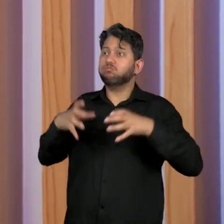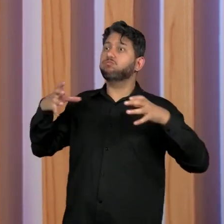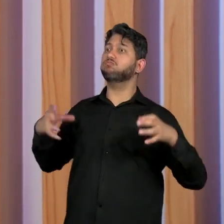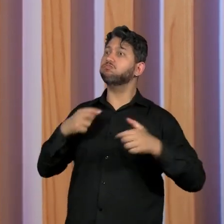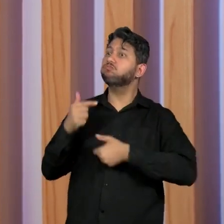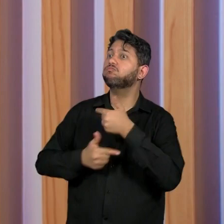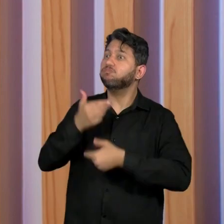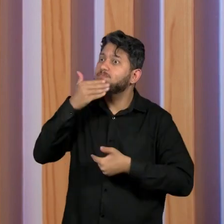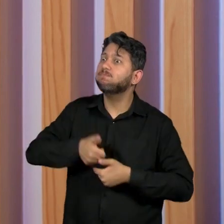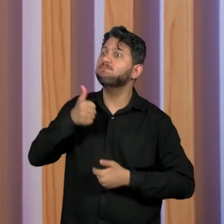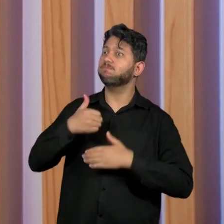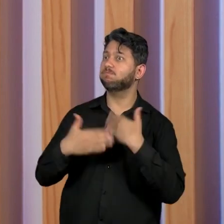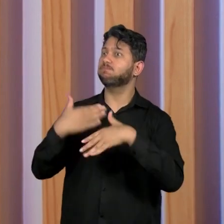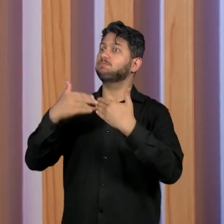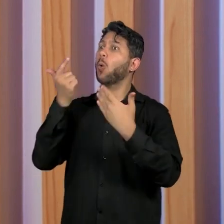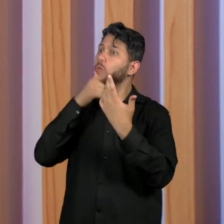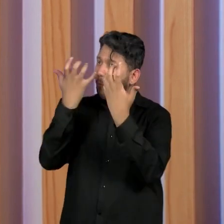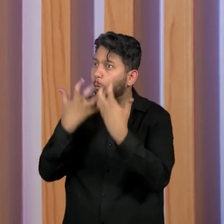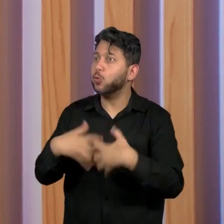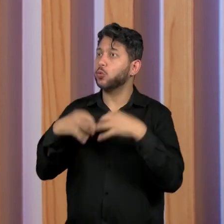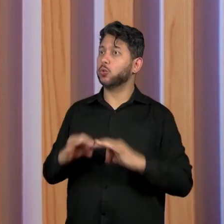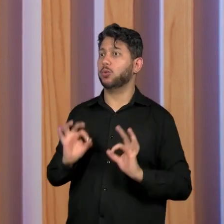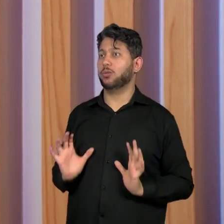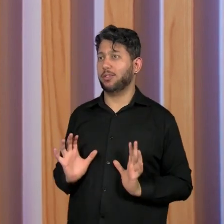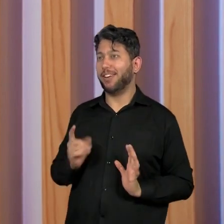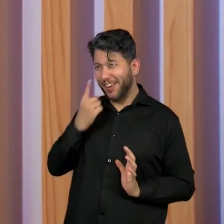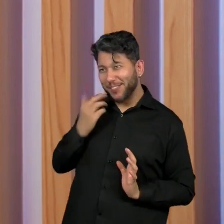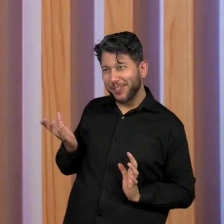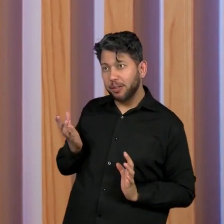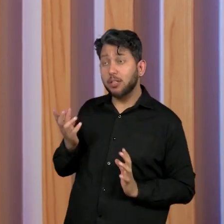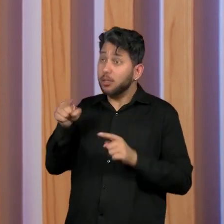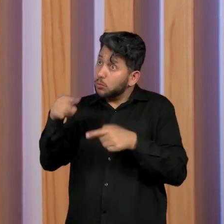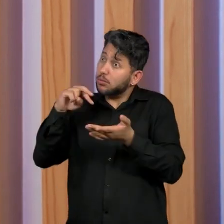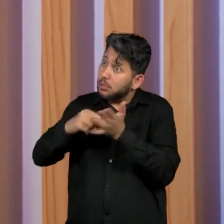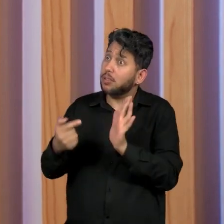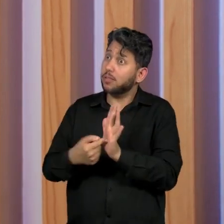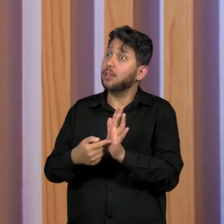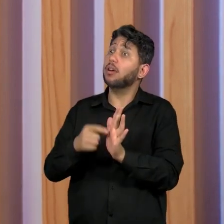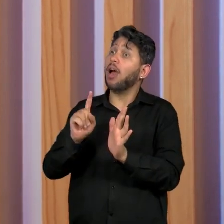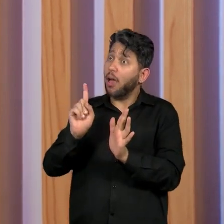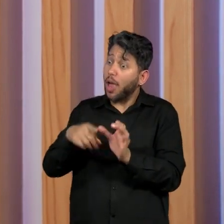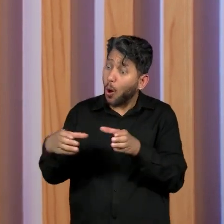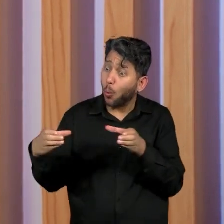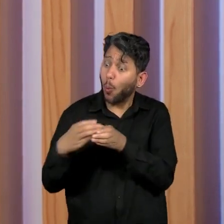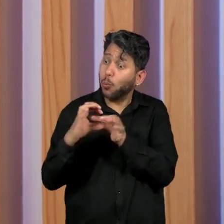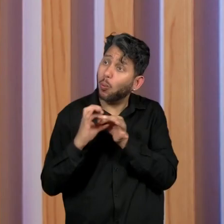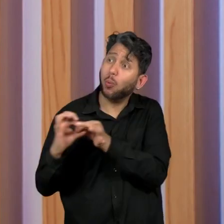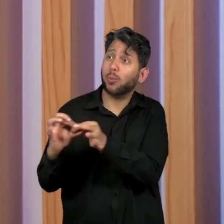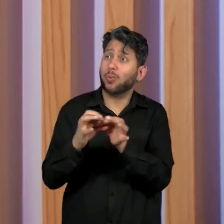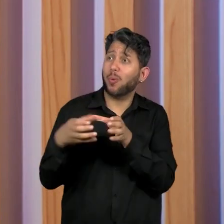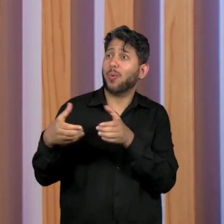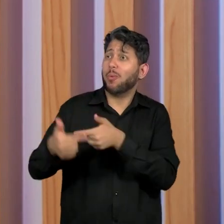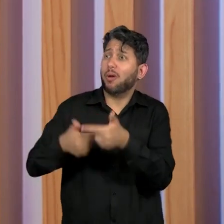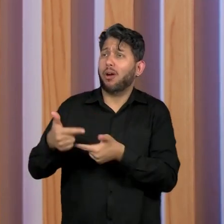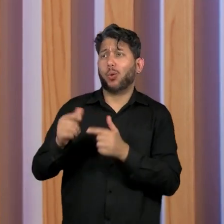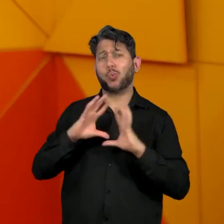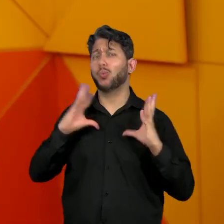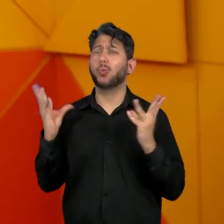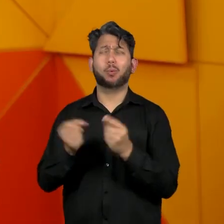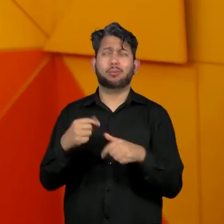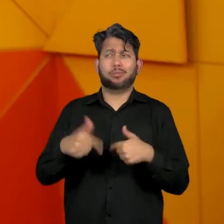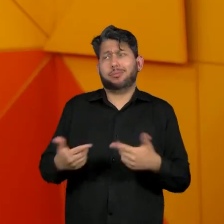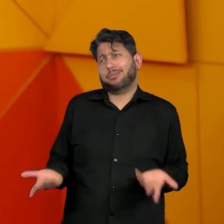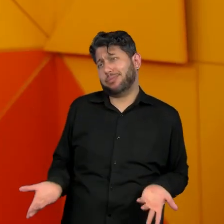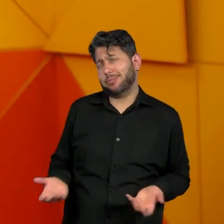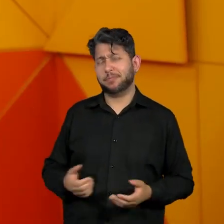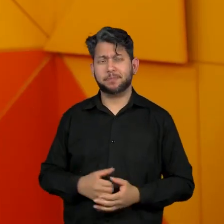funcionem, né? Então, muito do que eles estão fazendo lá é base do cooperativismo que a humanidade deveria fazer como um todo. Como um todo, né? Você